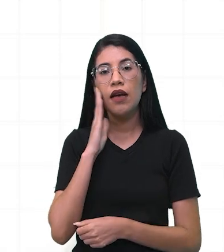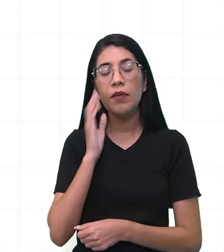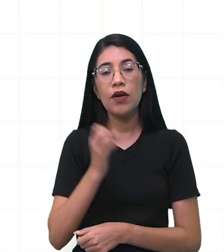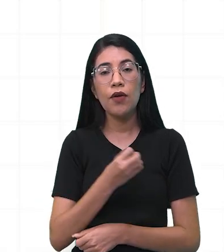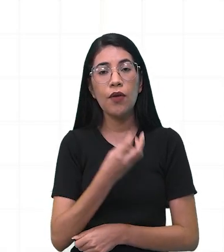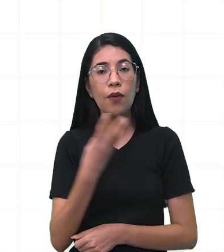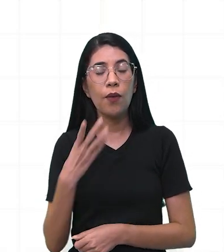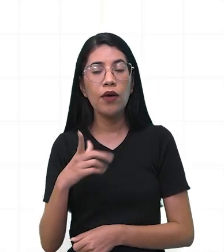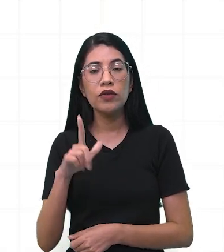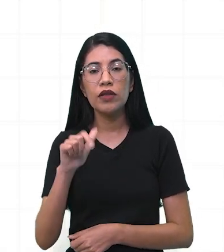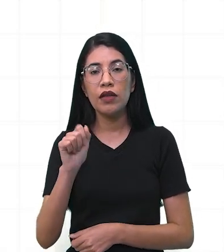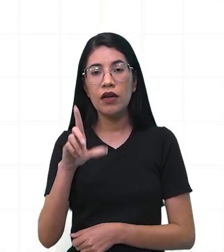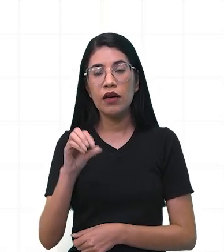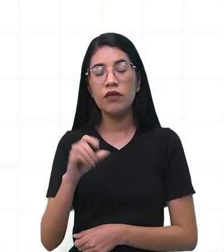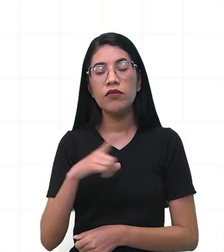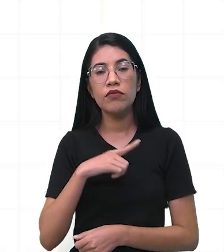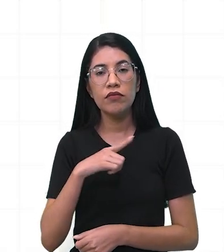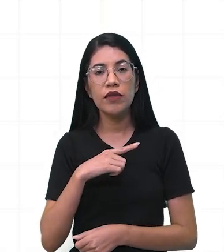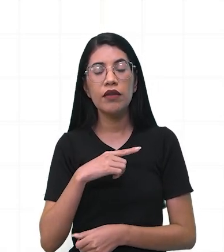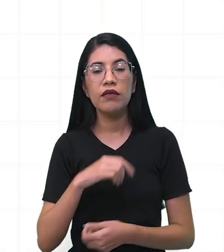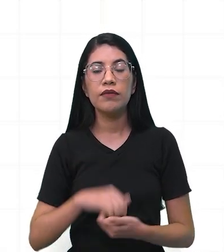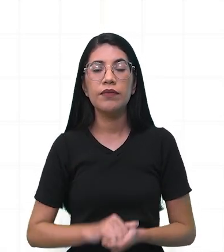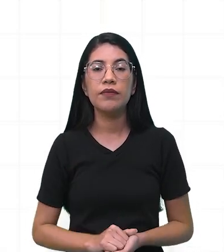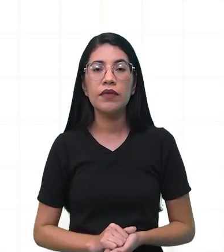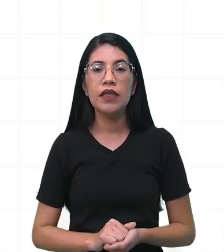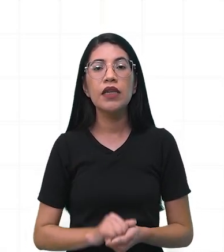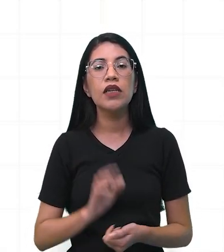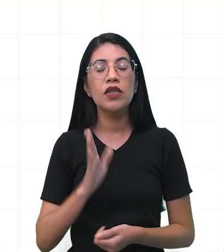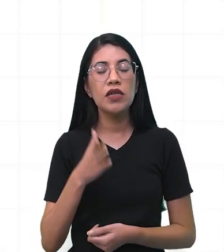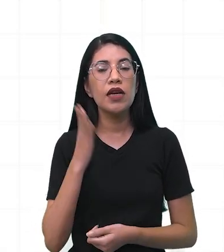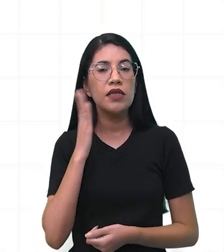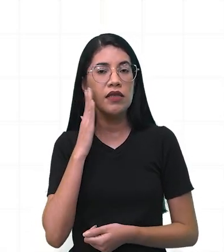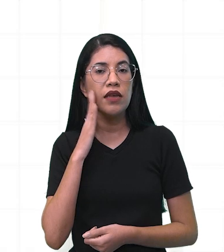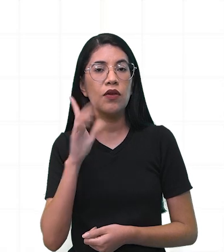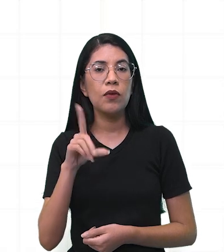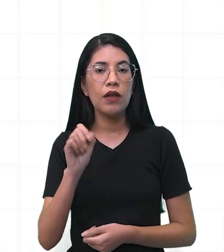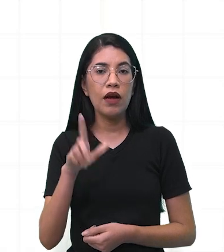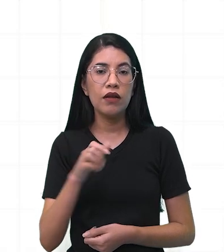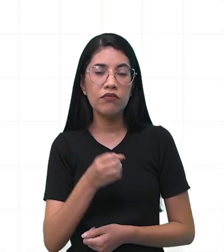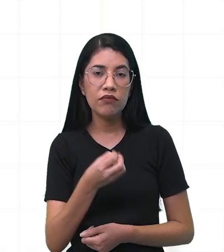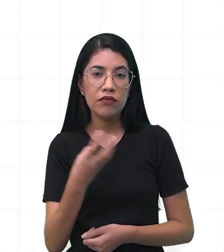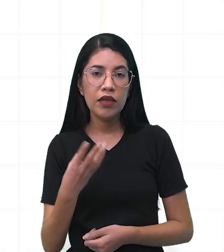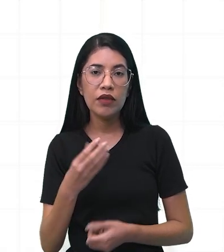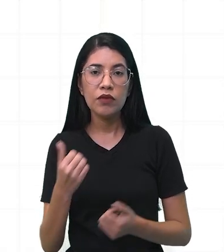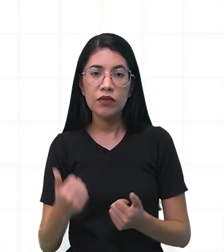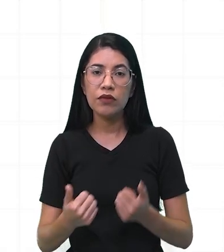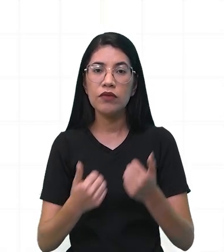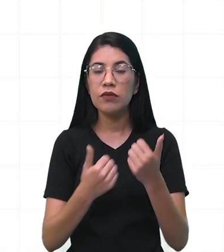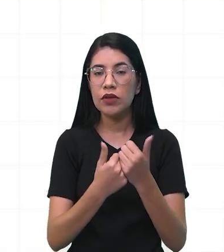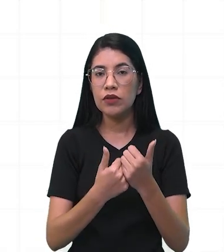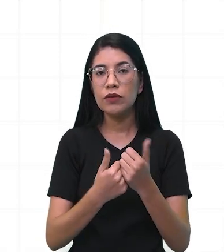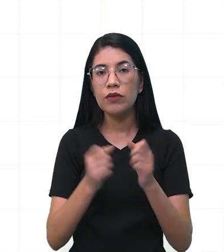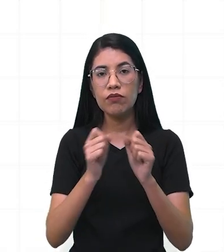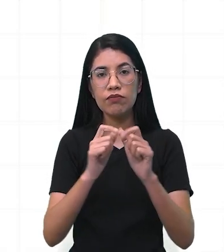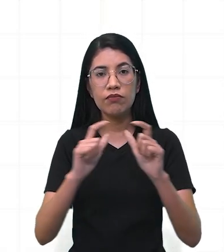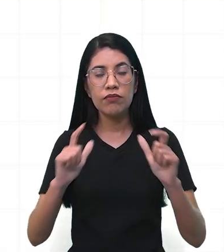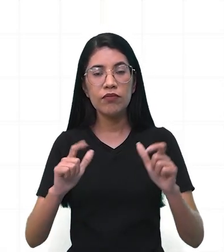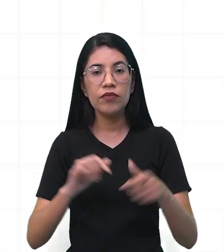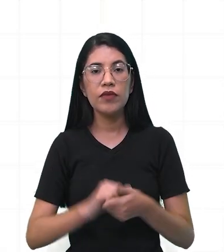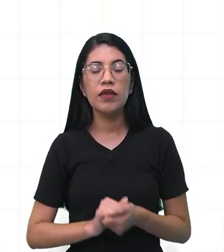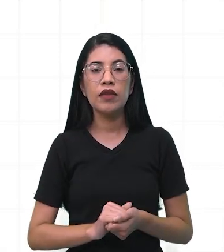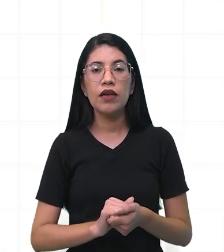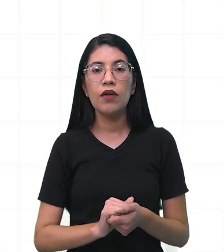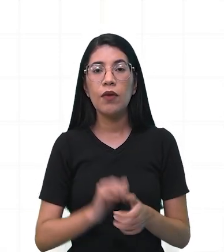de lados. Se eu sei o número de lados, então eu vou aí substituir na expressão. Então, se eu digo qual a